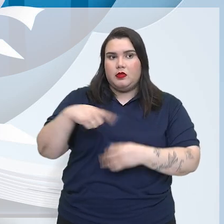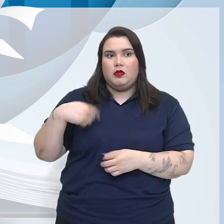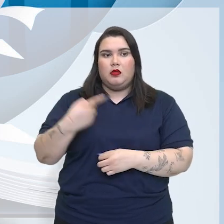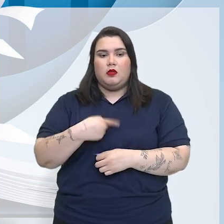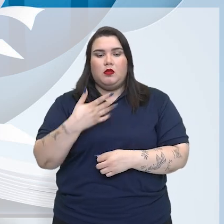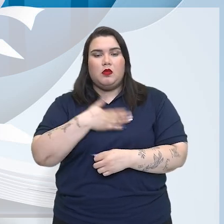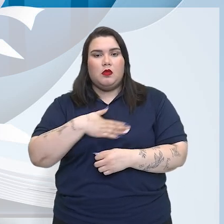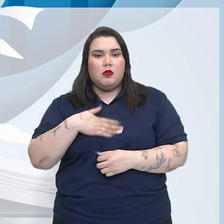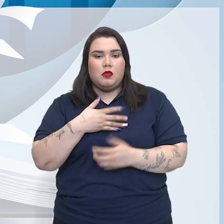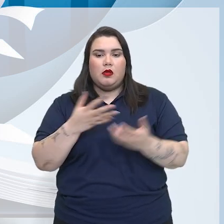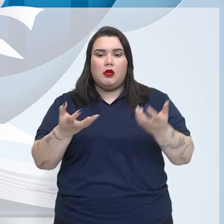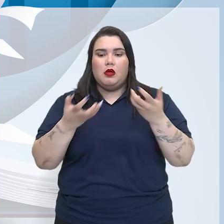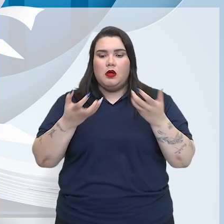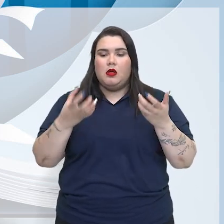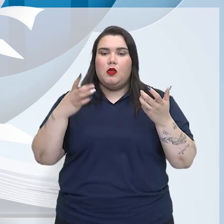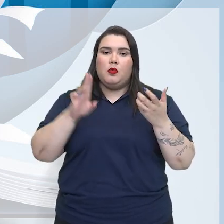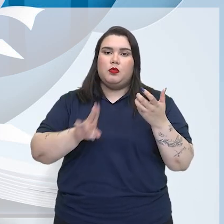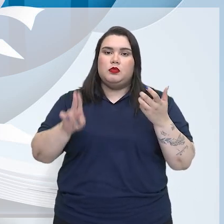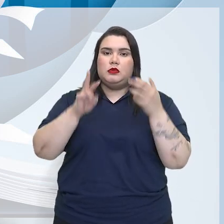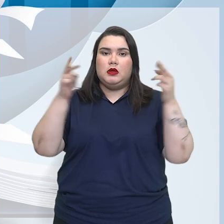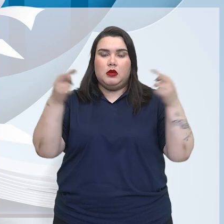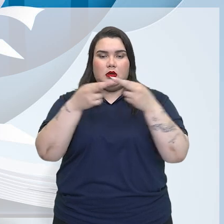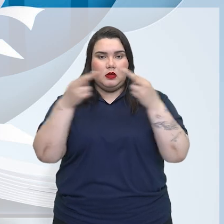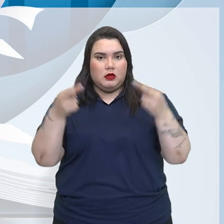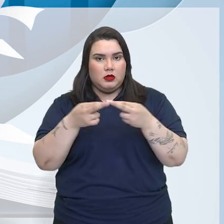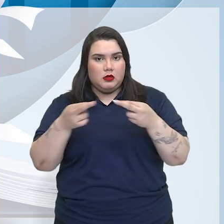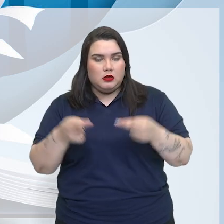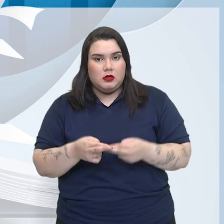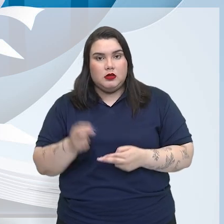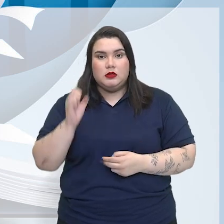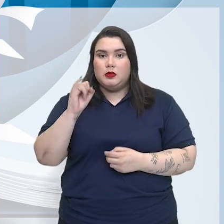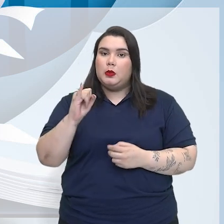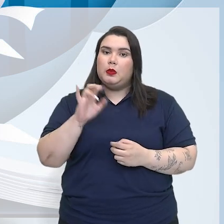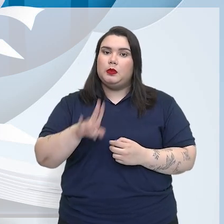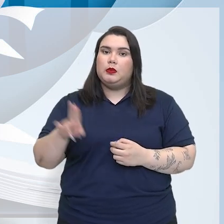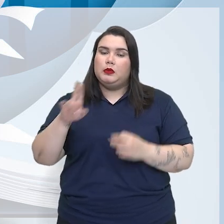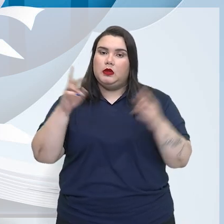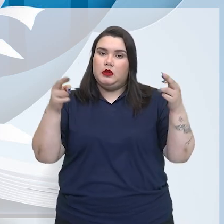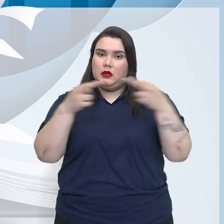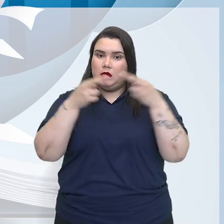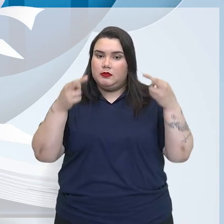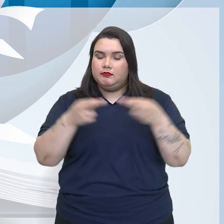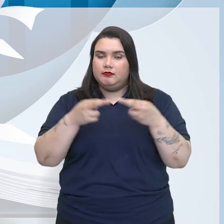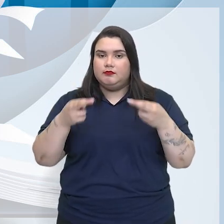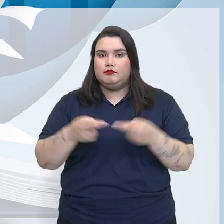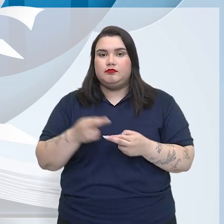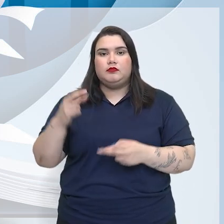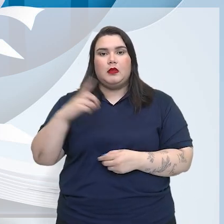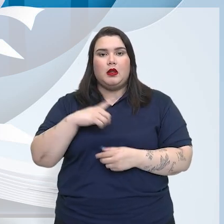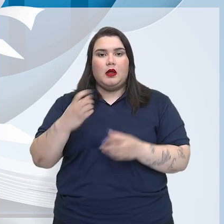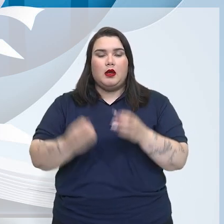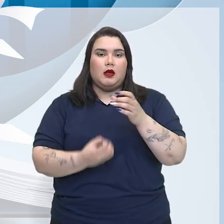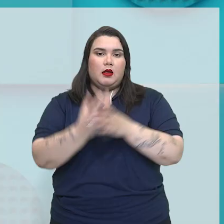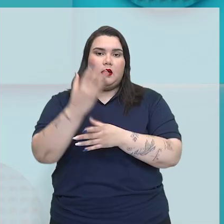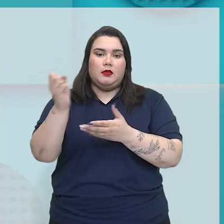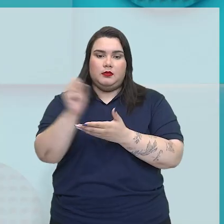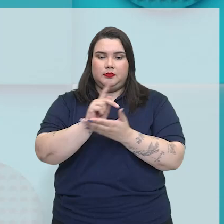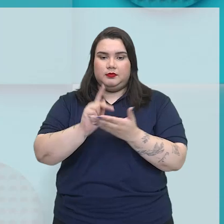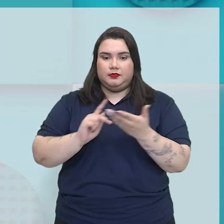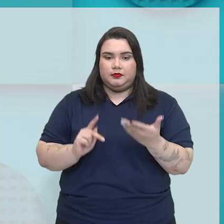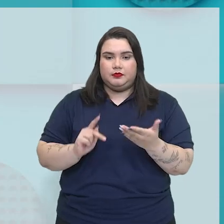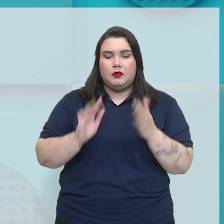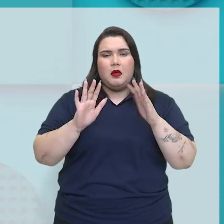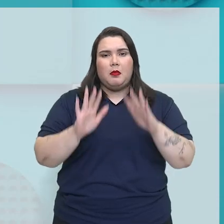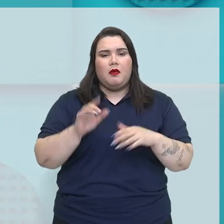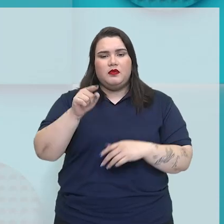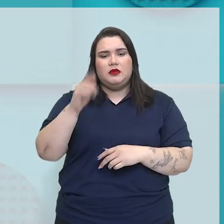gostamos de fazê-lo com rimas. E quando nós fazemos com rimas, nós estamos fazendo poema. Agora, você